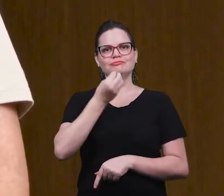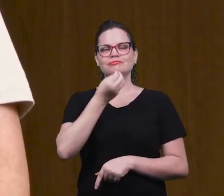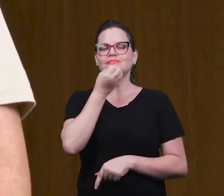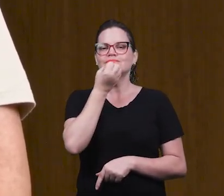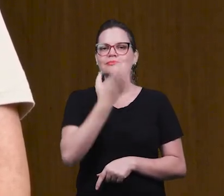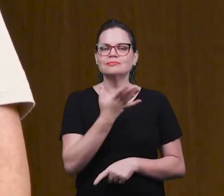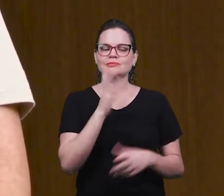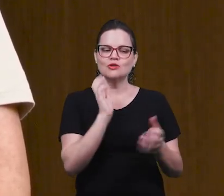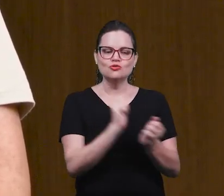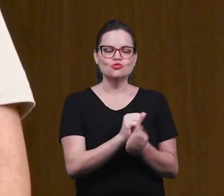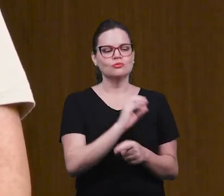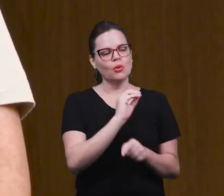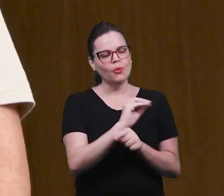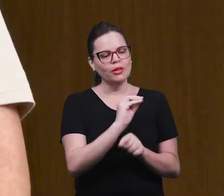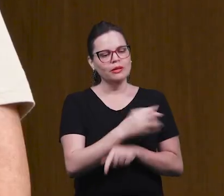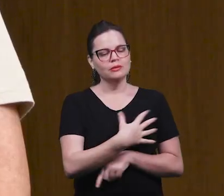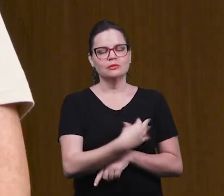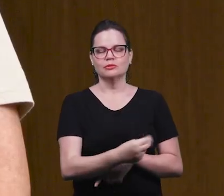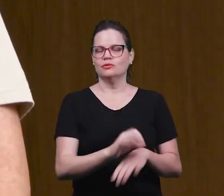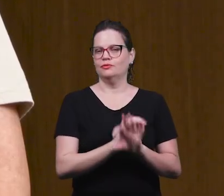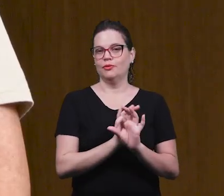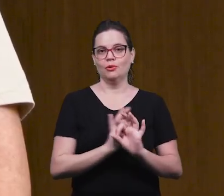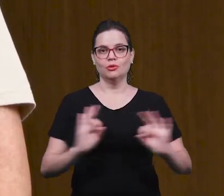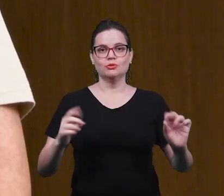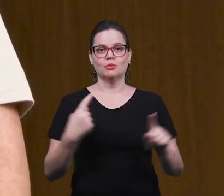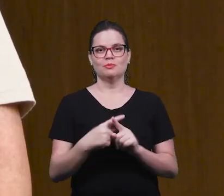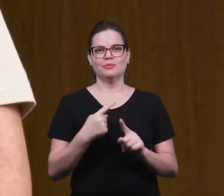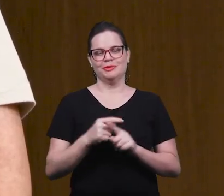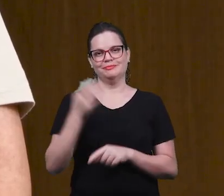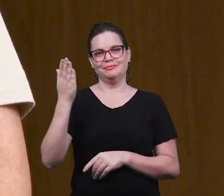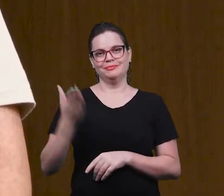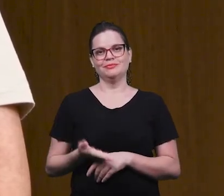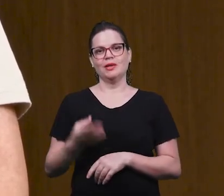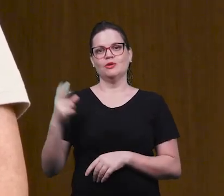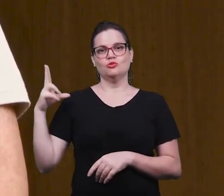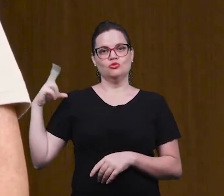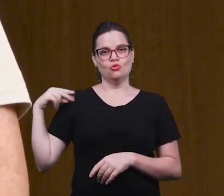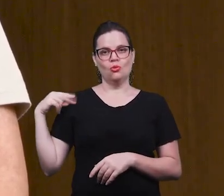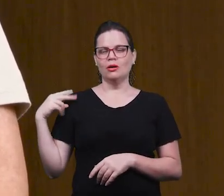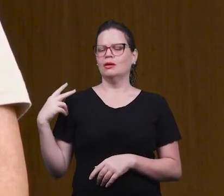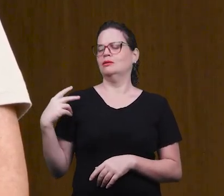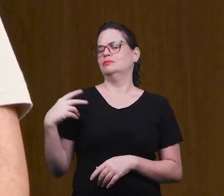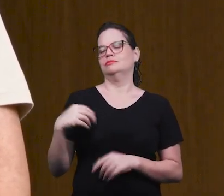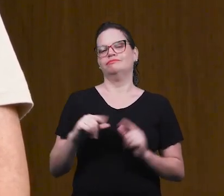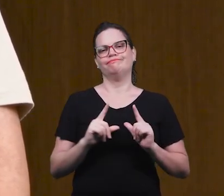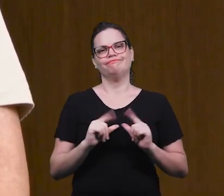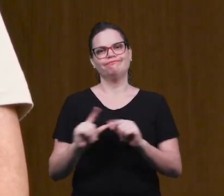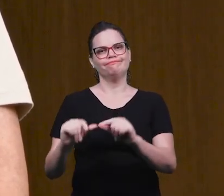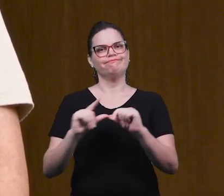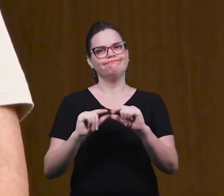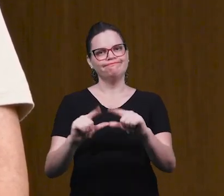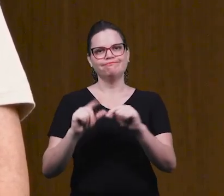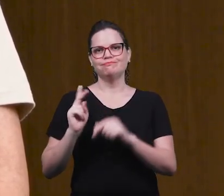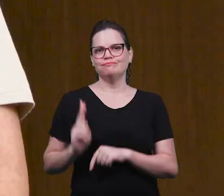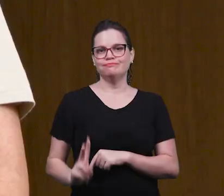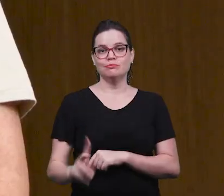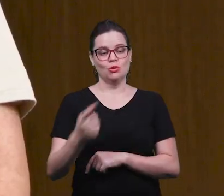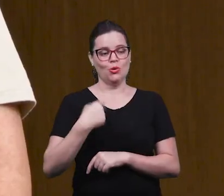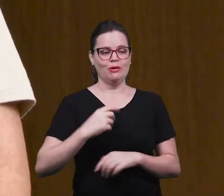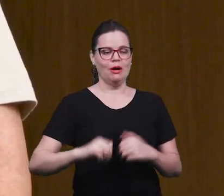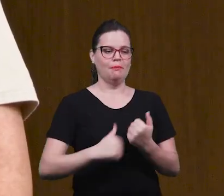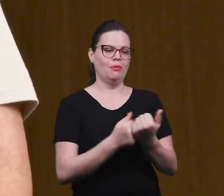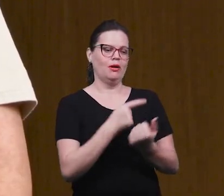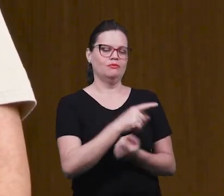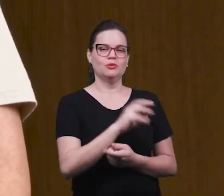né, poder estar com os filhos, né, foi muito bom. Até porque João viajava muito, né, então eu pude dar um grande apoio